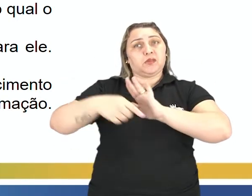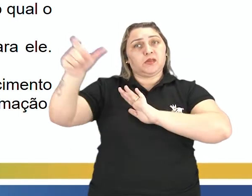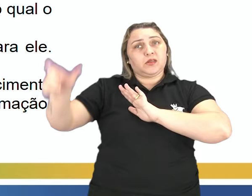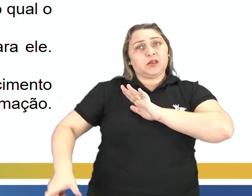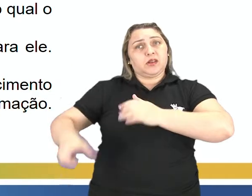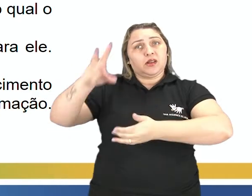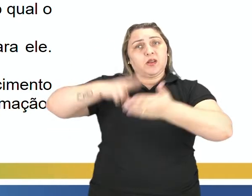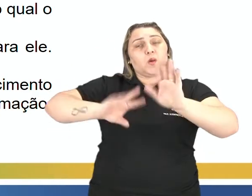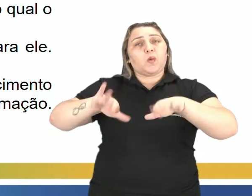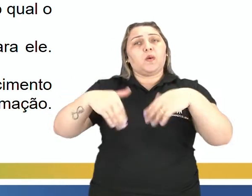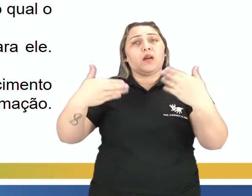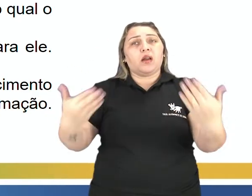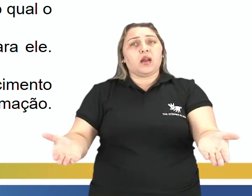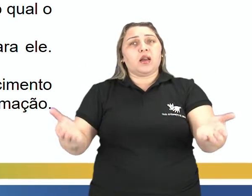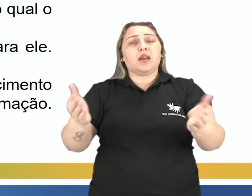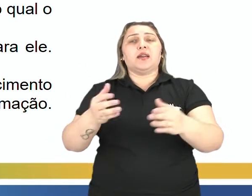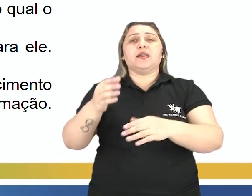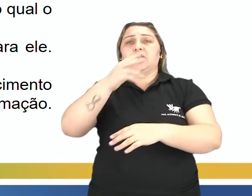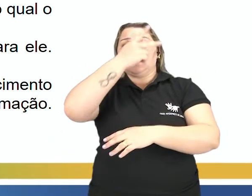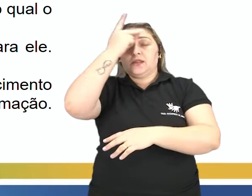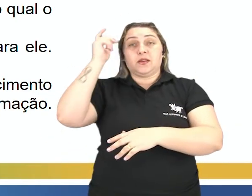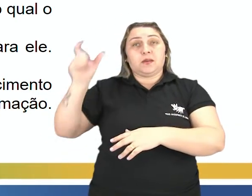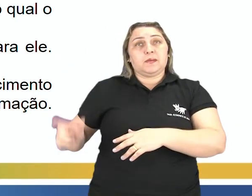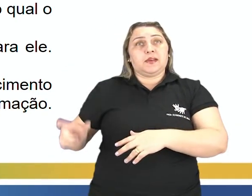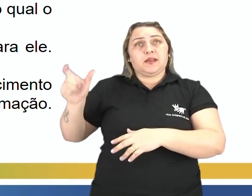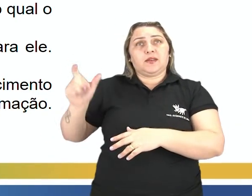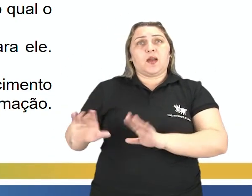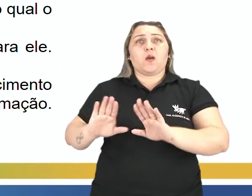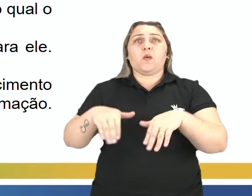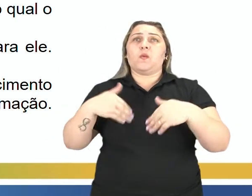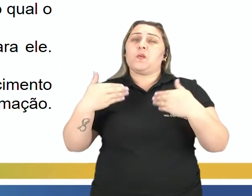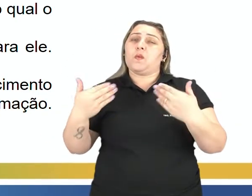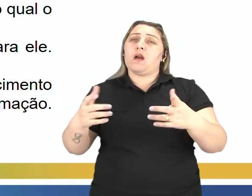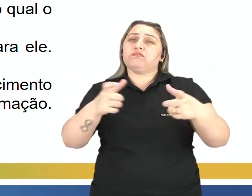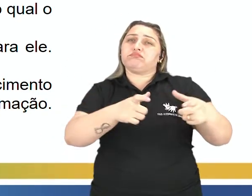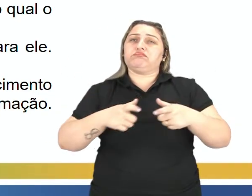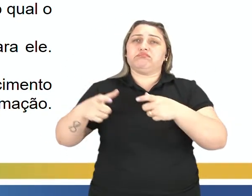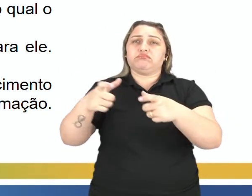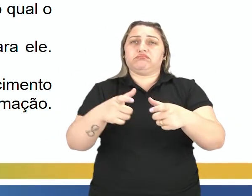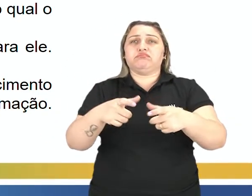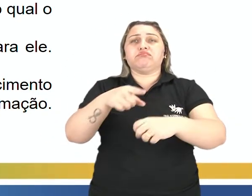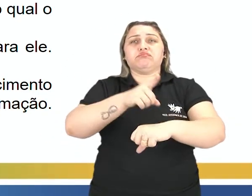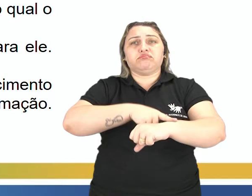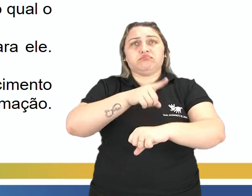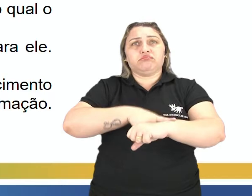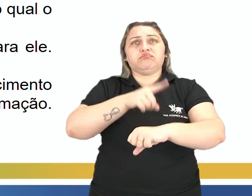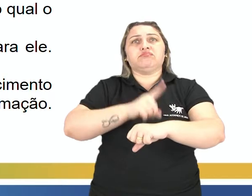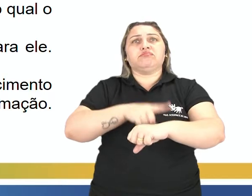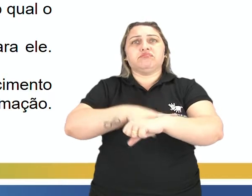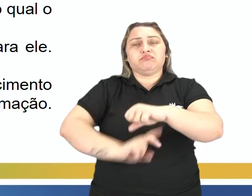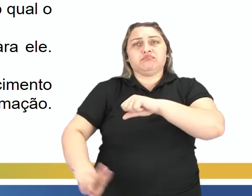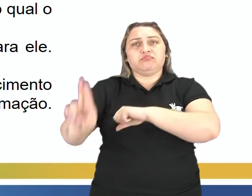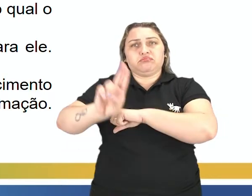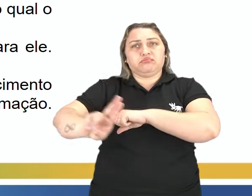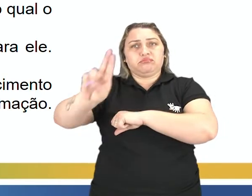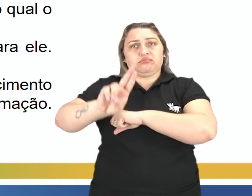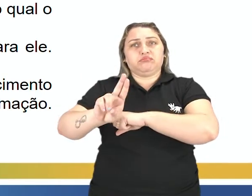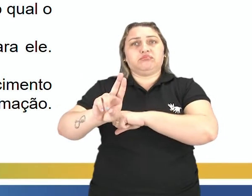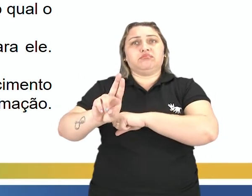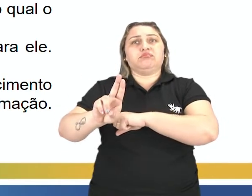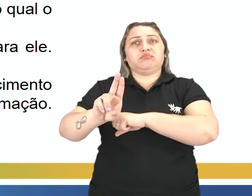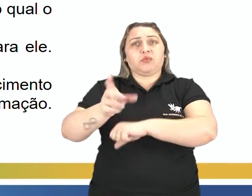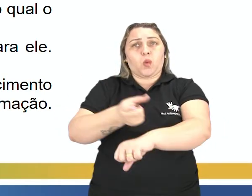introdução. Aqui você deverá mostrar ao leitor quais são os personagens, qual